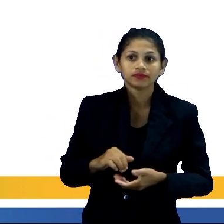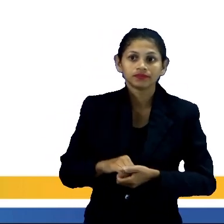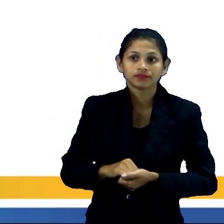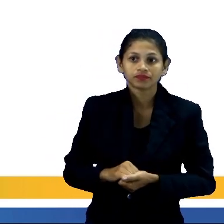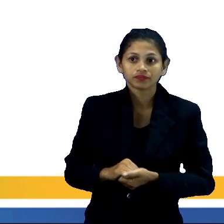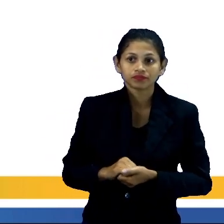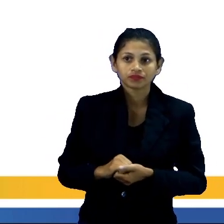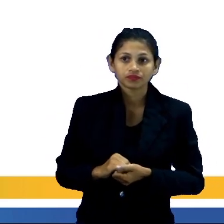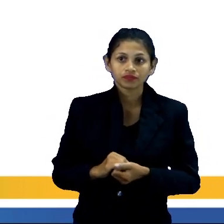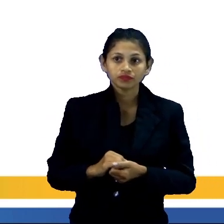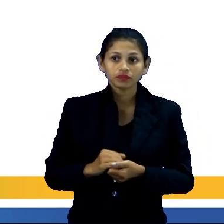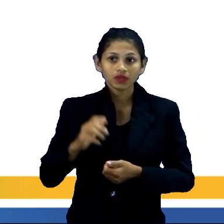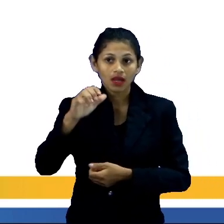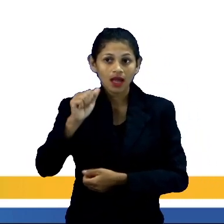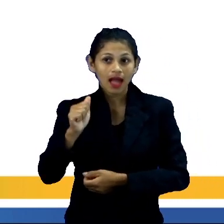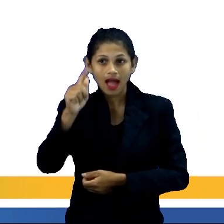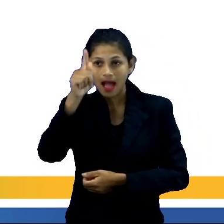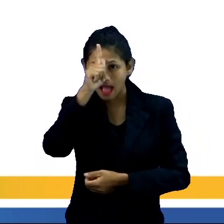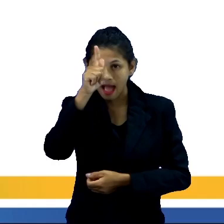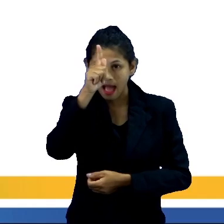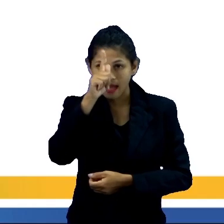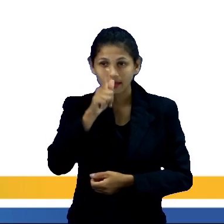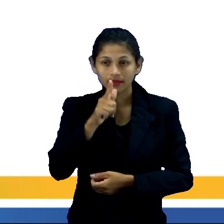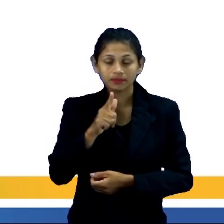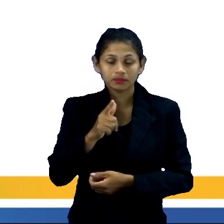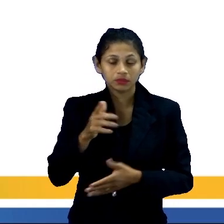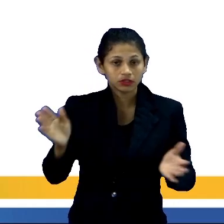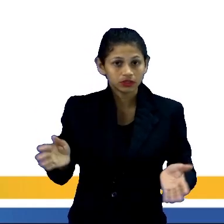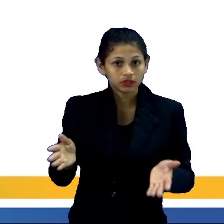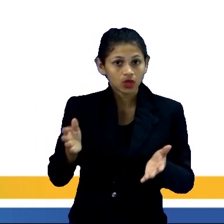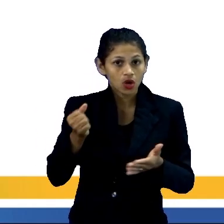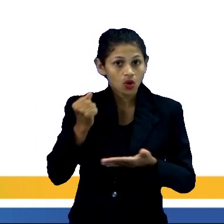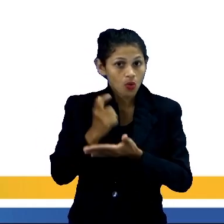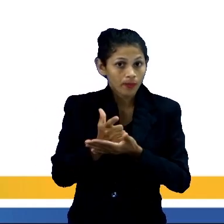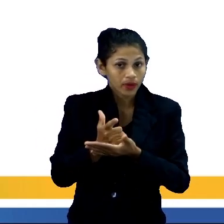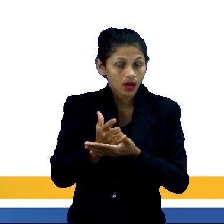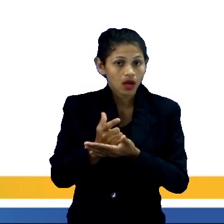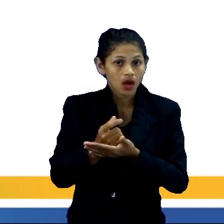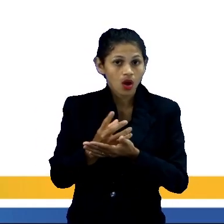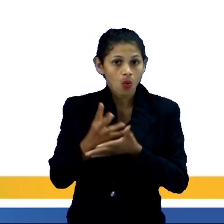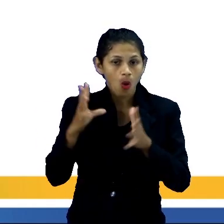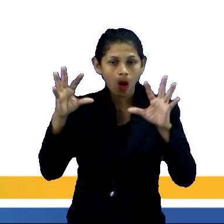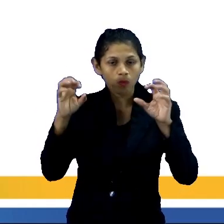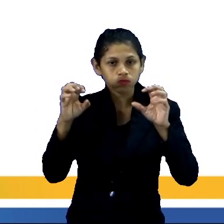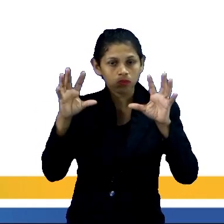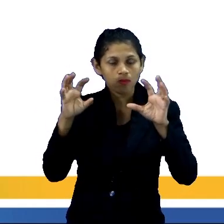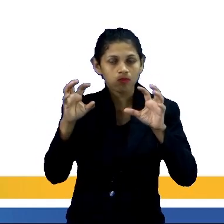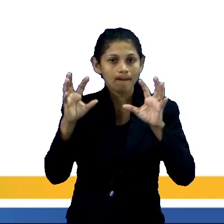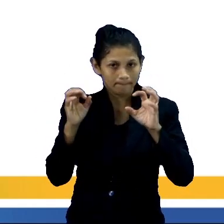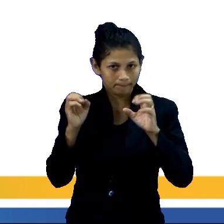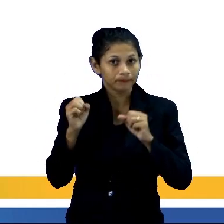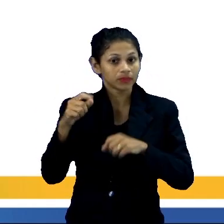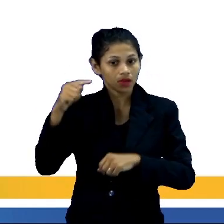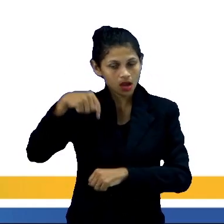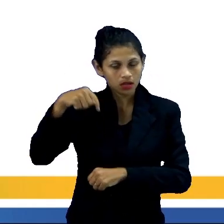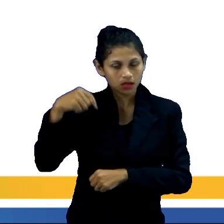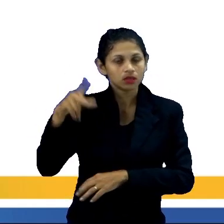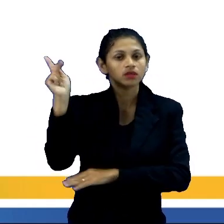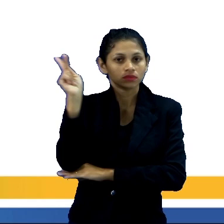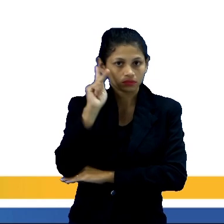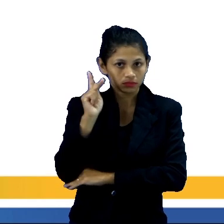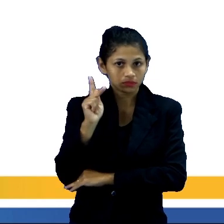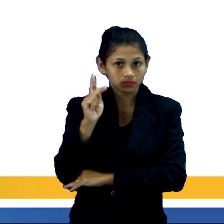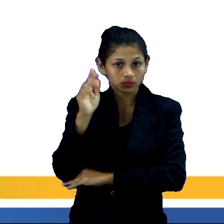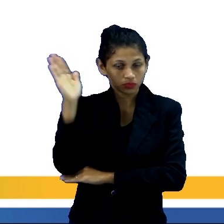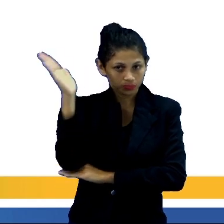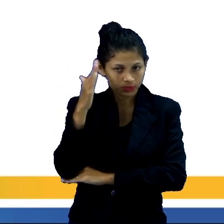brasileiro a fim de vestir os seus soldados. E aí, para instalar essa indústria pesada, foi preciso financiamento,